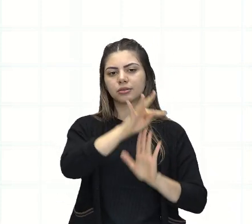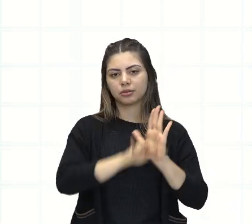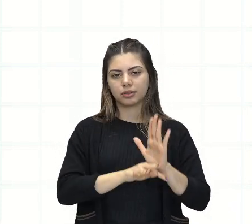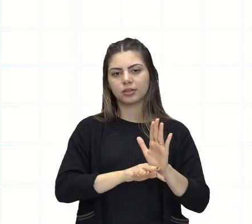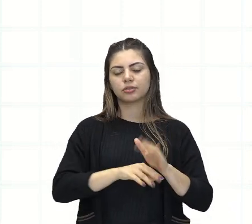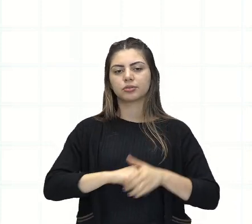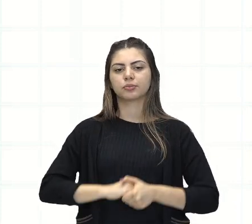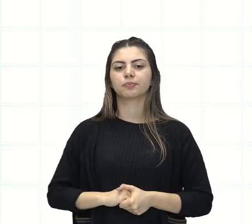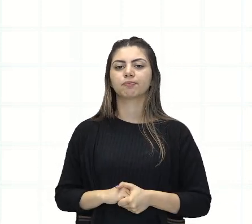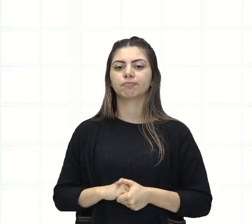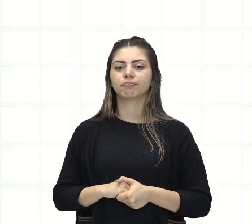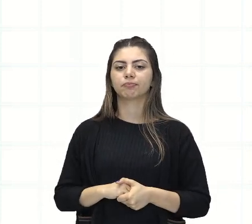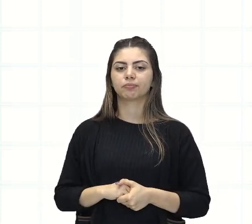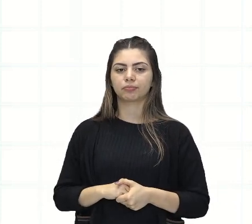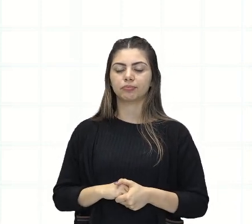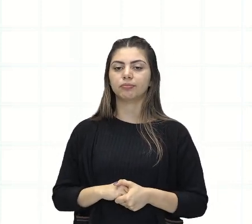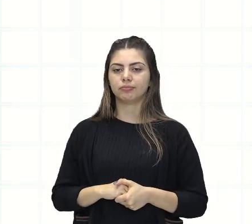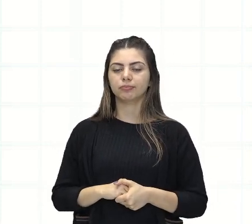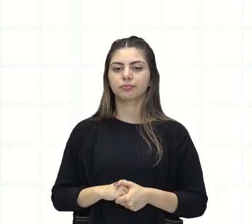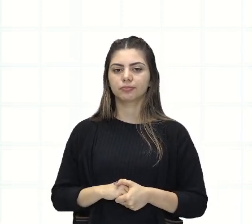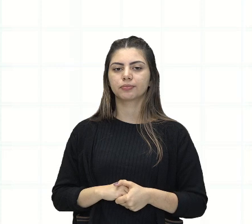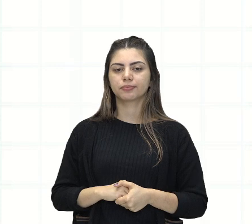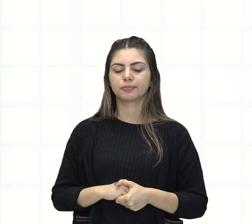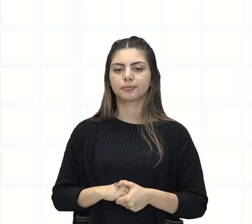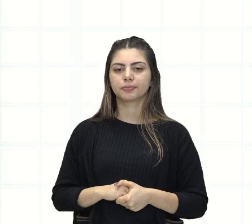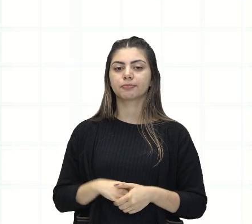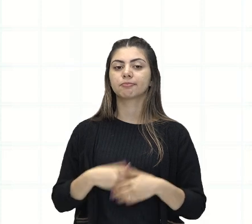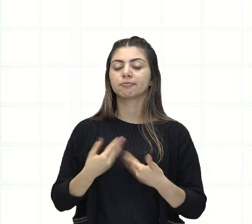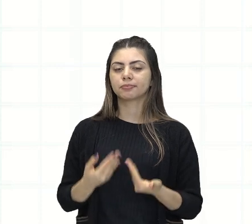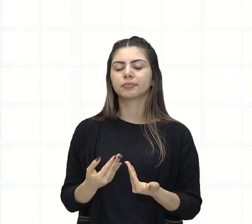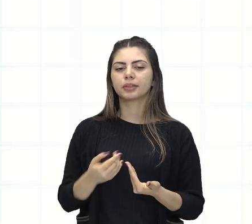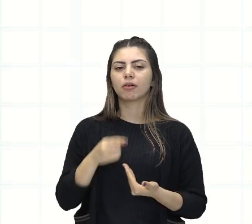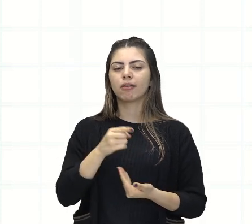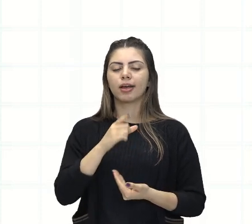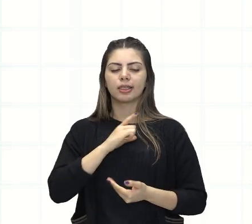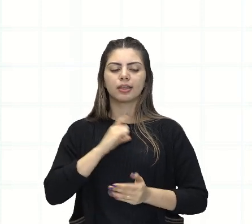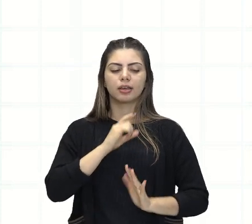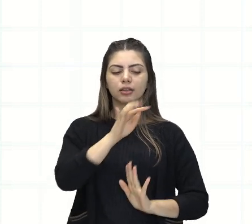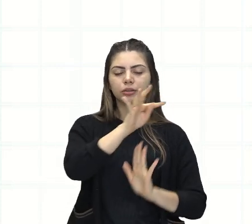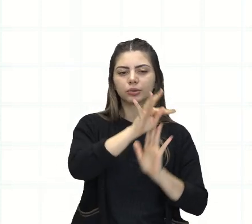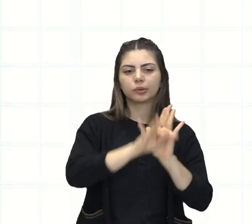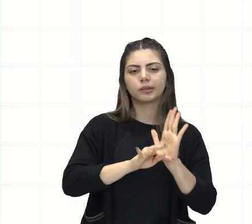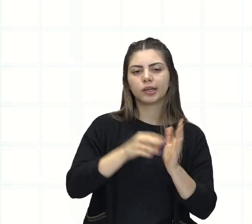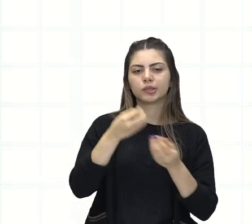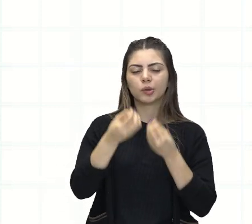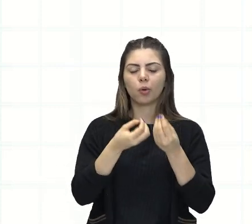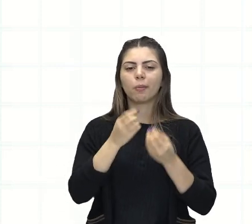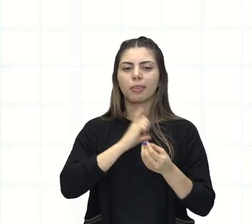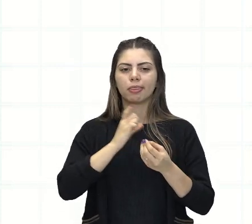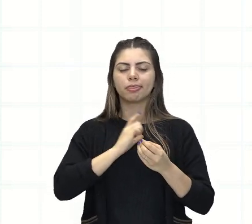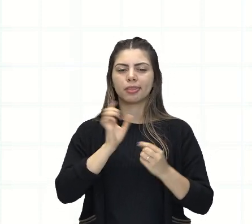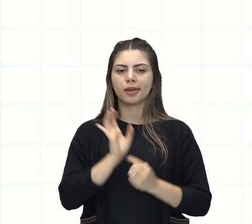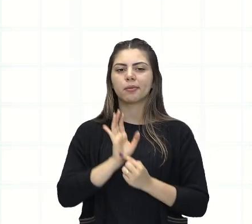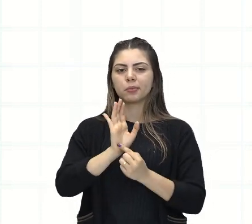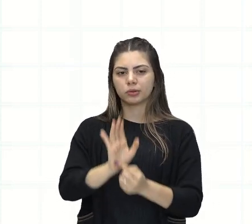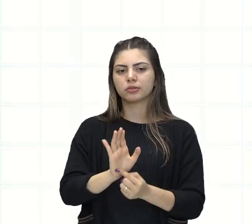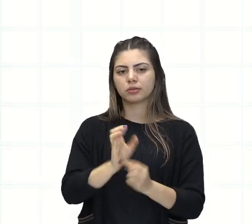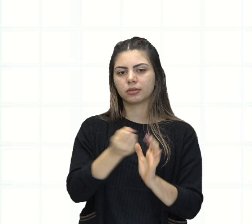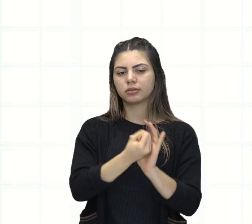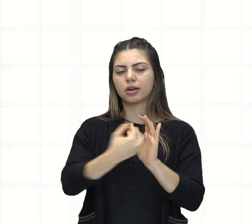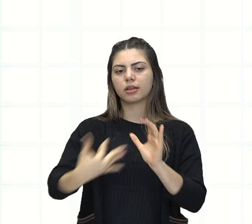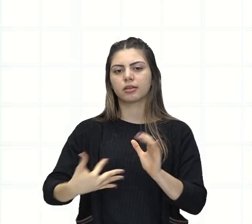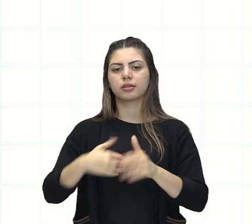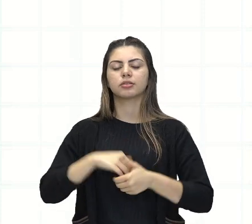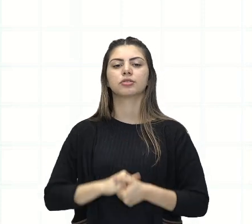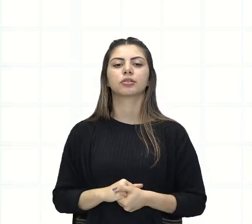gerais dos textos, a forma como o texto se apresenta. Então,